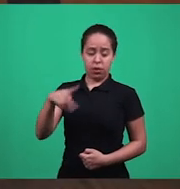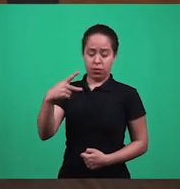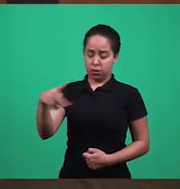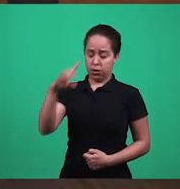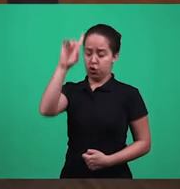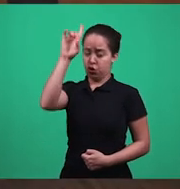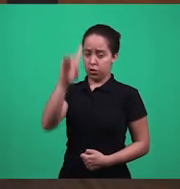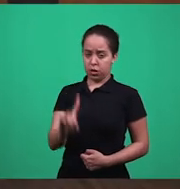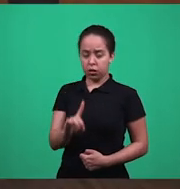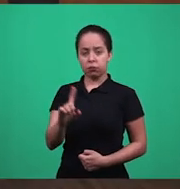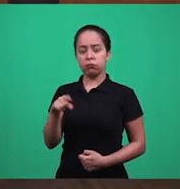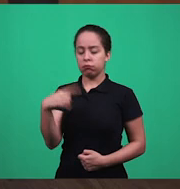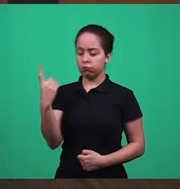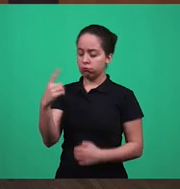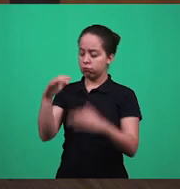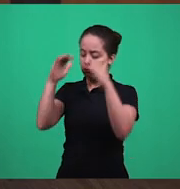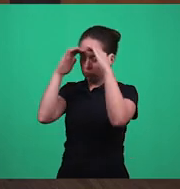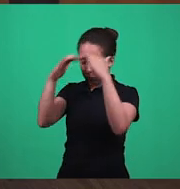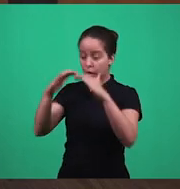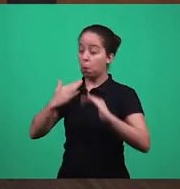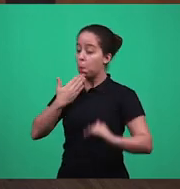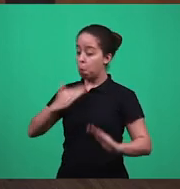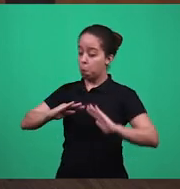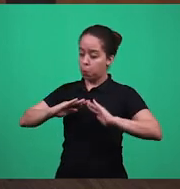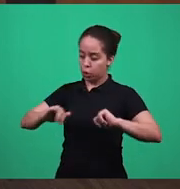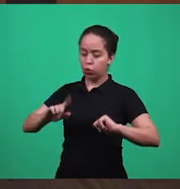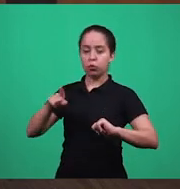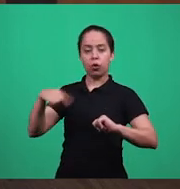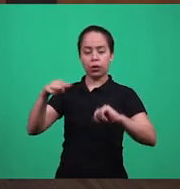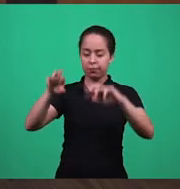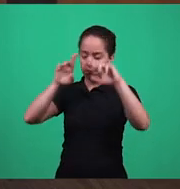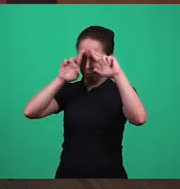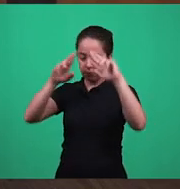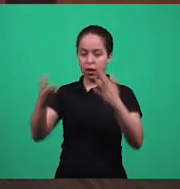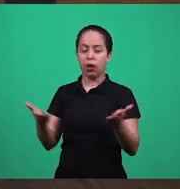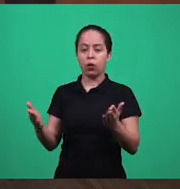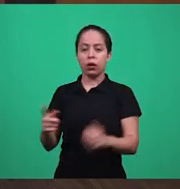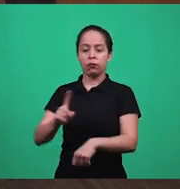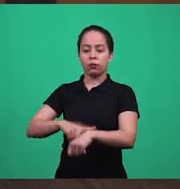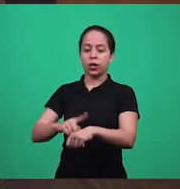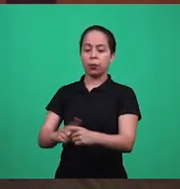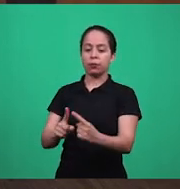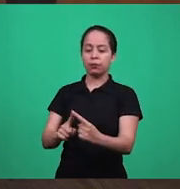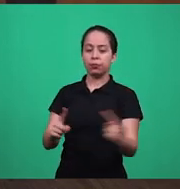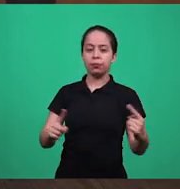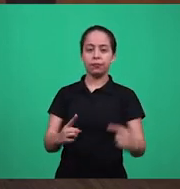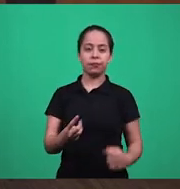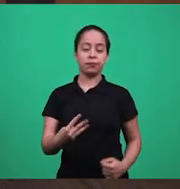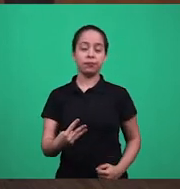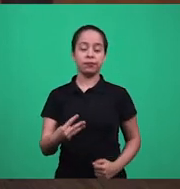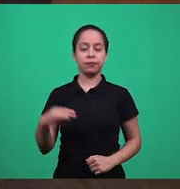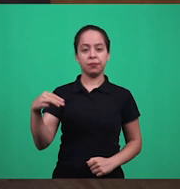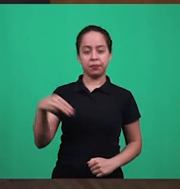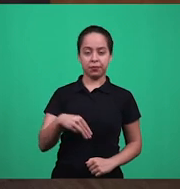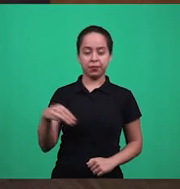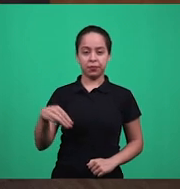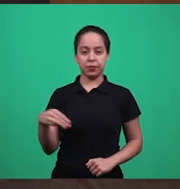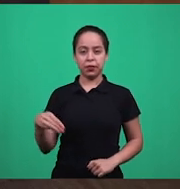direito. E vamos considerar o seu pedido. E vamos dar desta vez 3